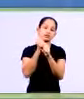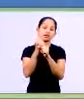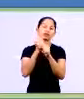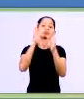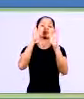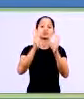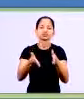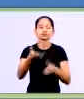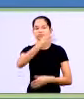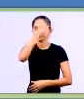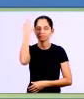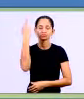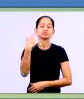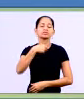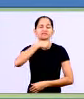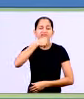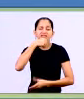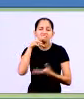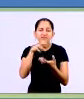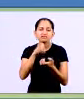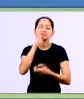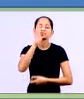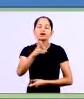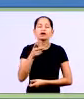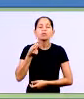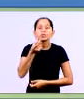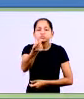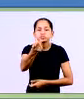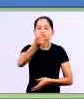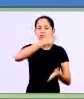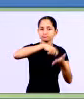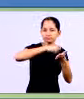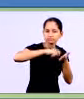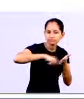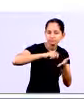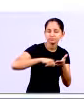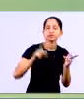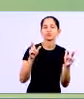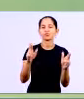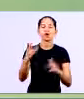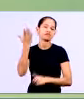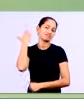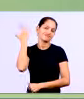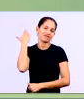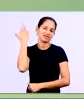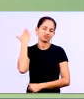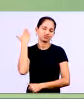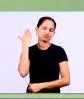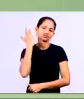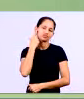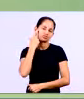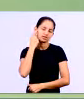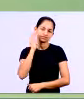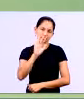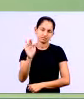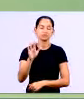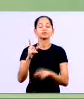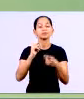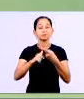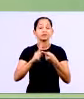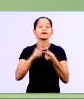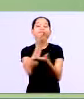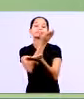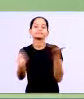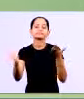foram alfabetizadas nessa época que ainda permanecem com essa escrita, mas que que perdeu